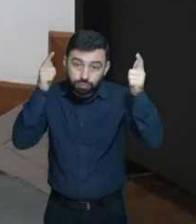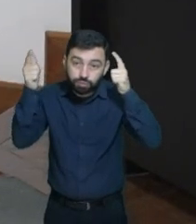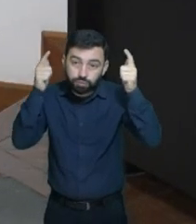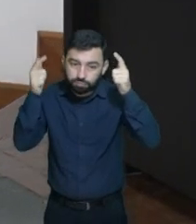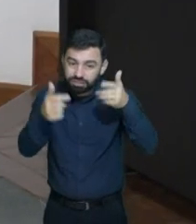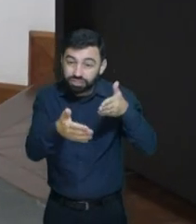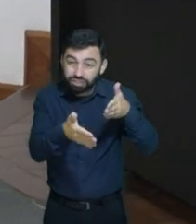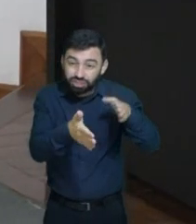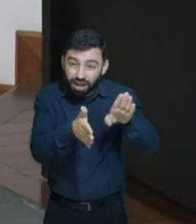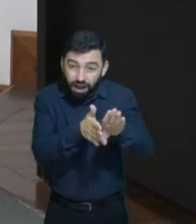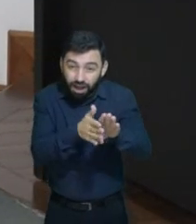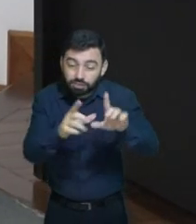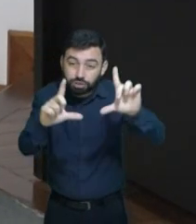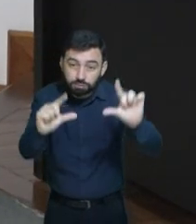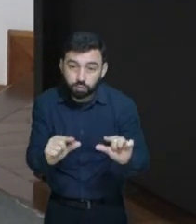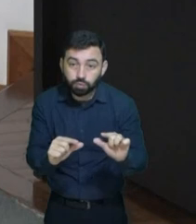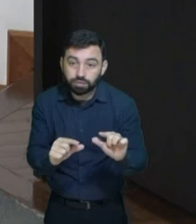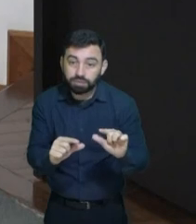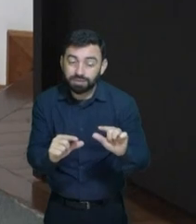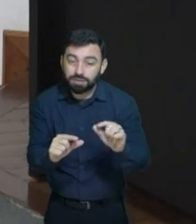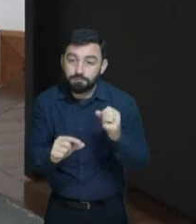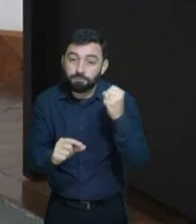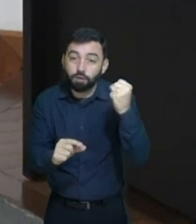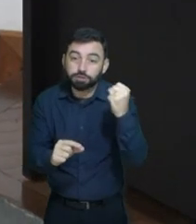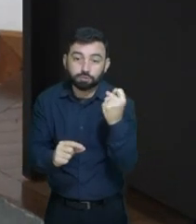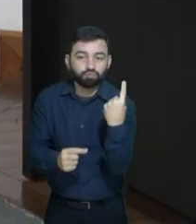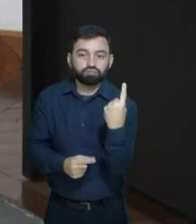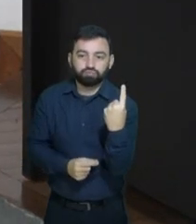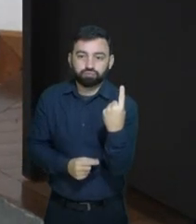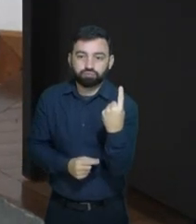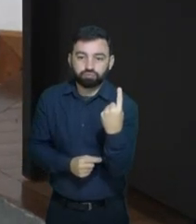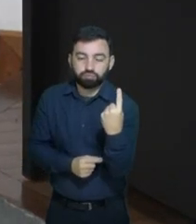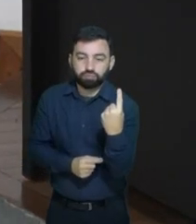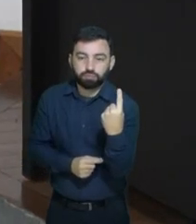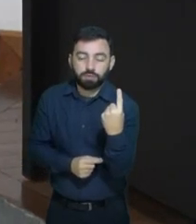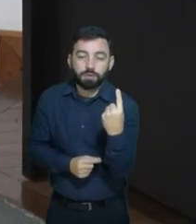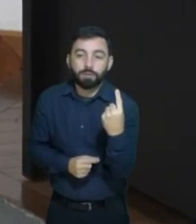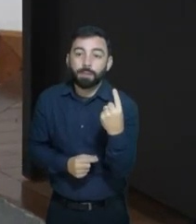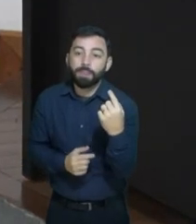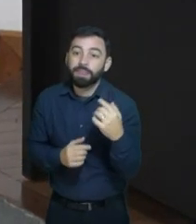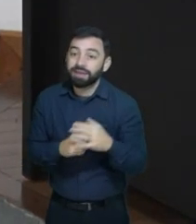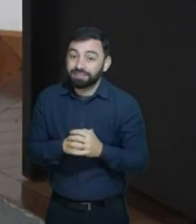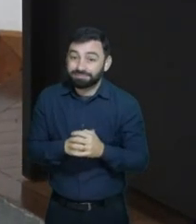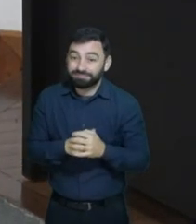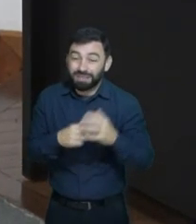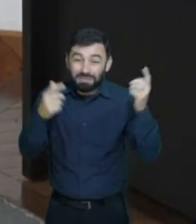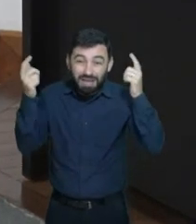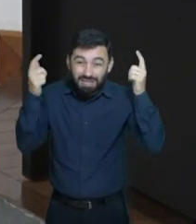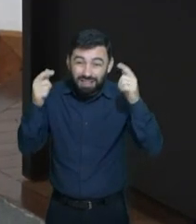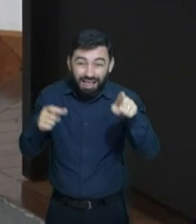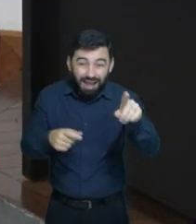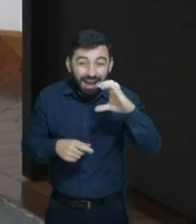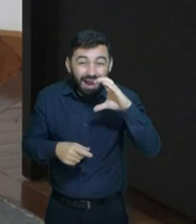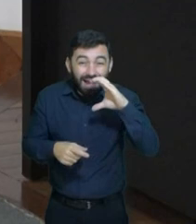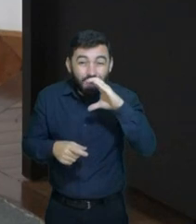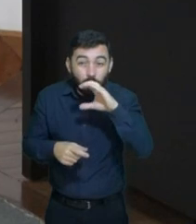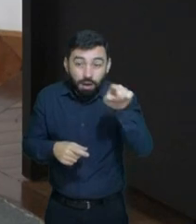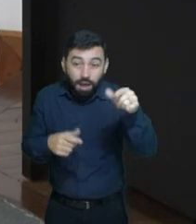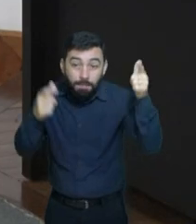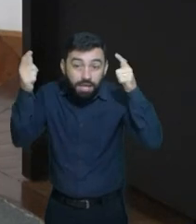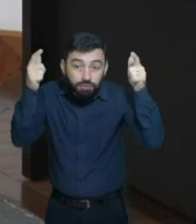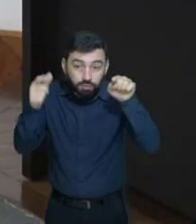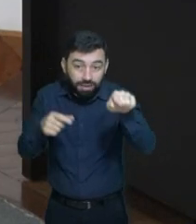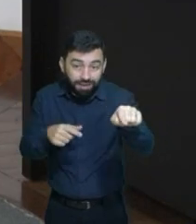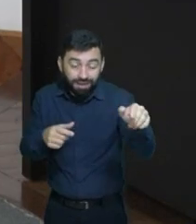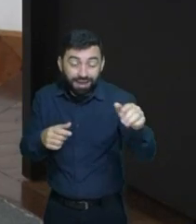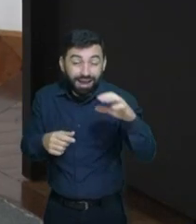ele diminuiria para a intensidade 1. Tá? Aí, adivinha o que aconteceu no Golfo do México? Estava fervendo o Golfo do México. E aí, em